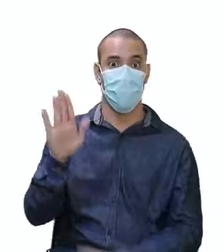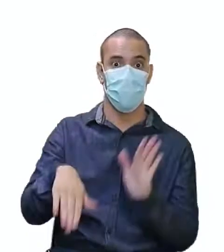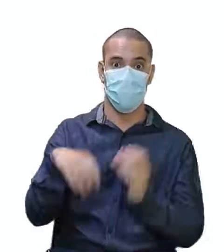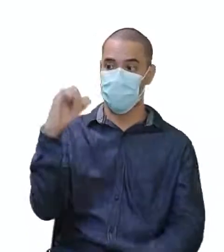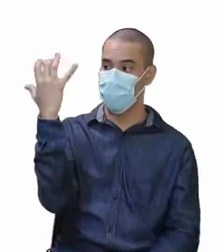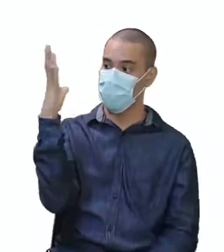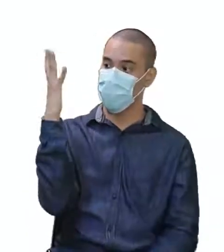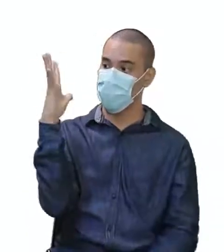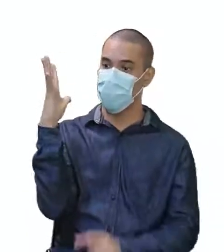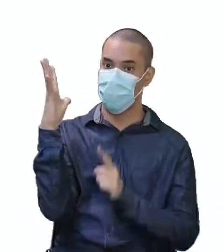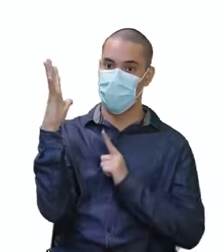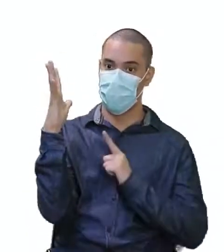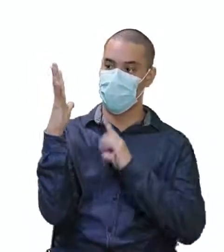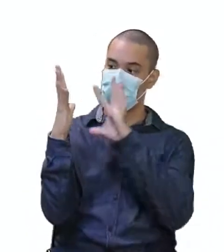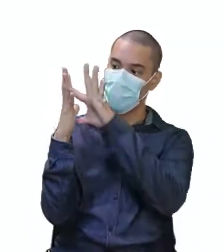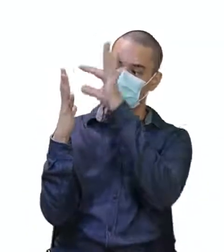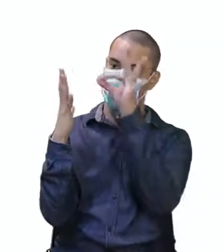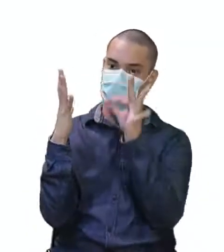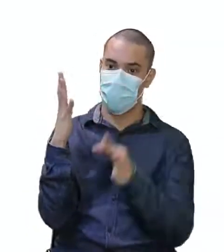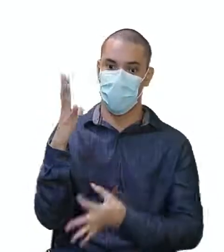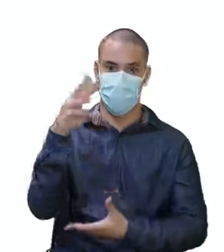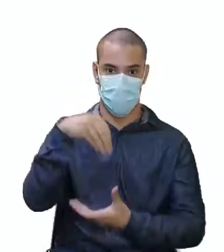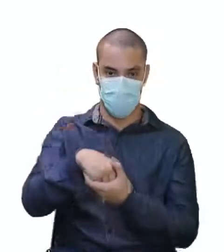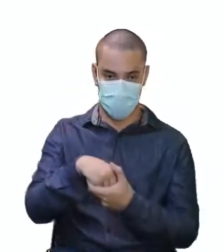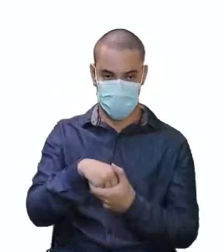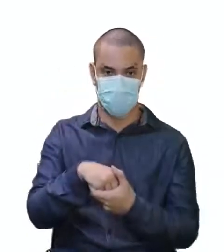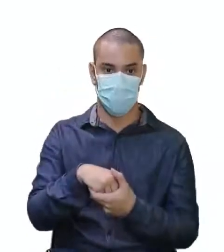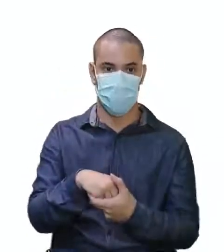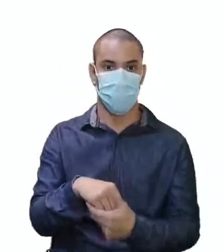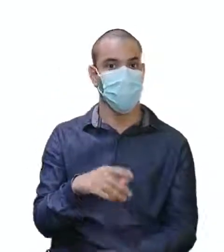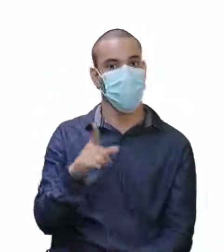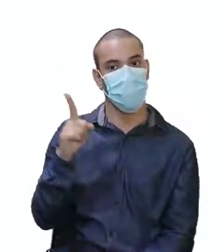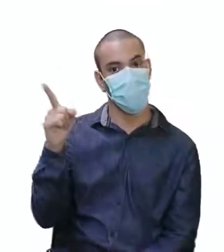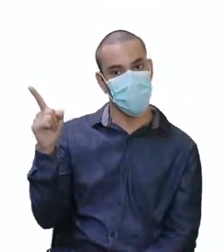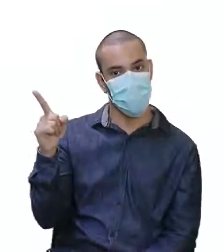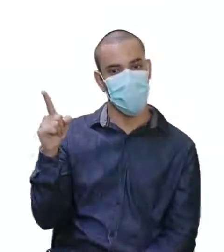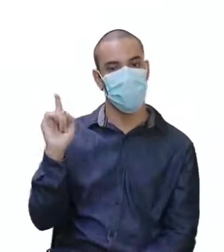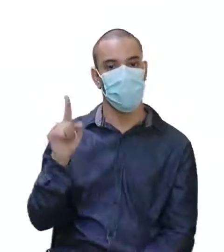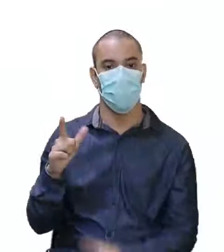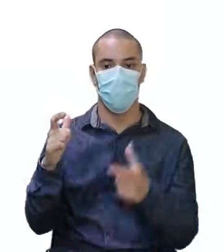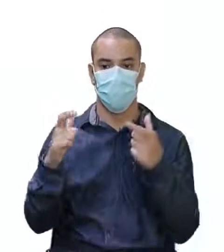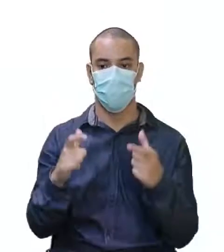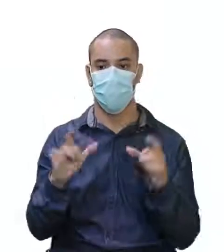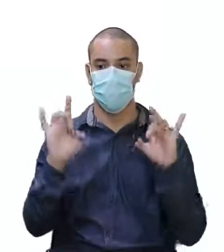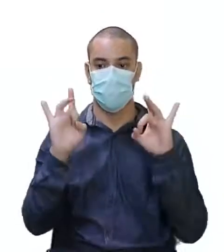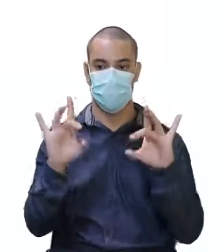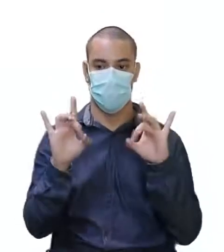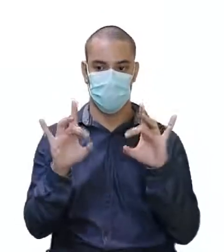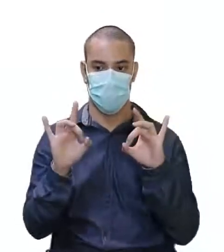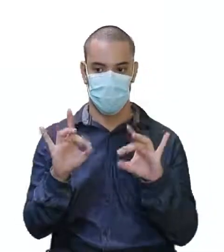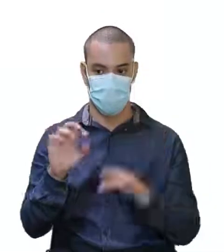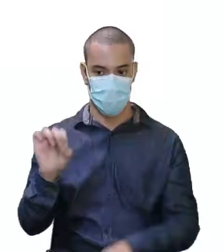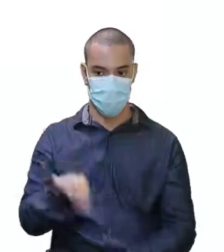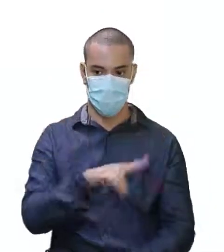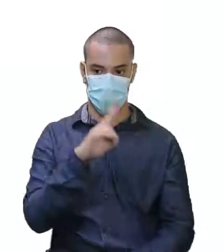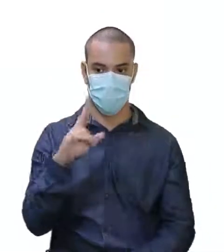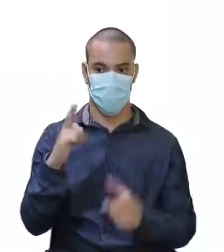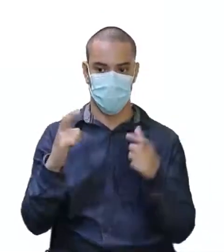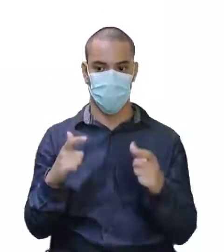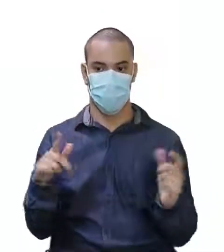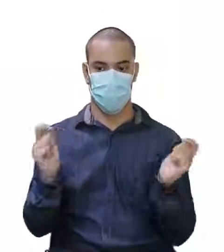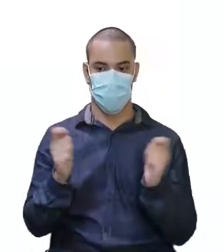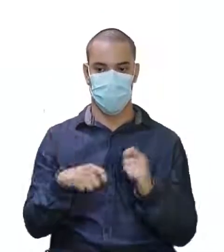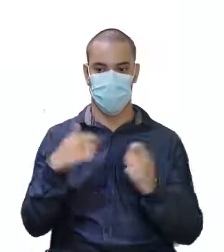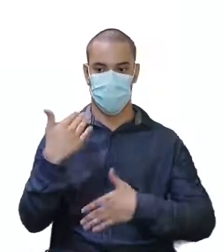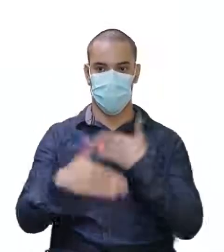bom? Então, hábitat é um local específico ou região onde se